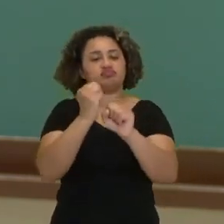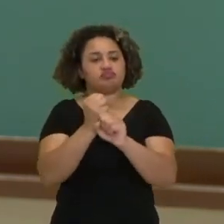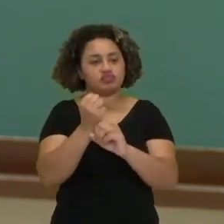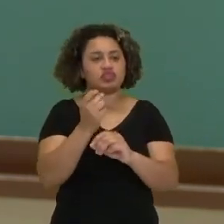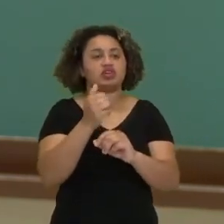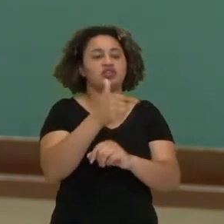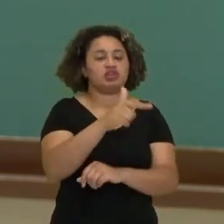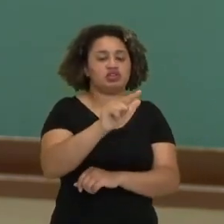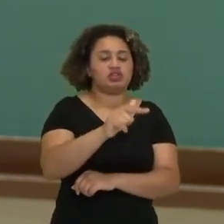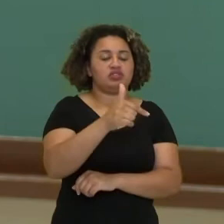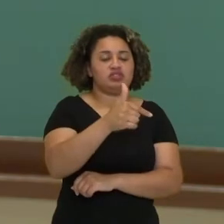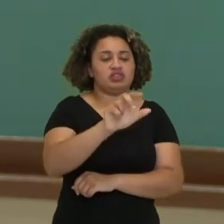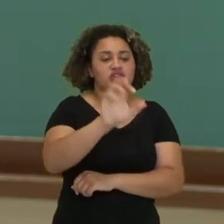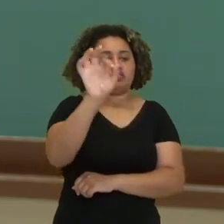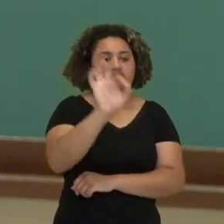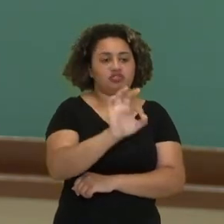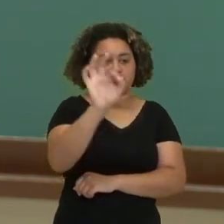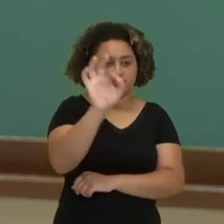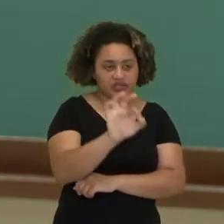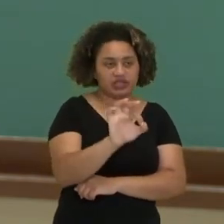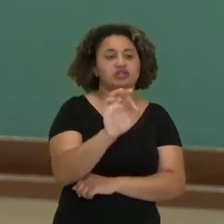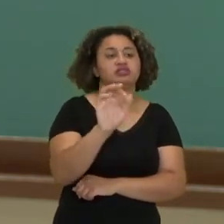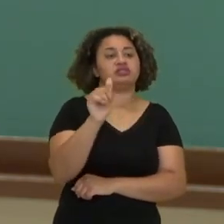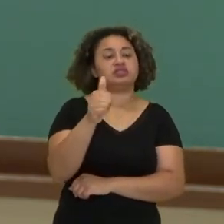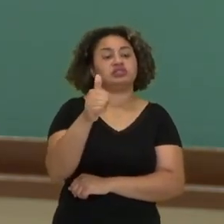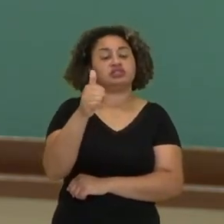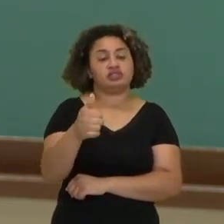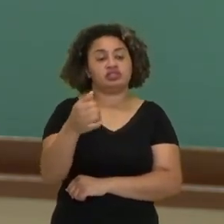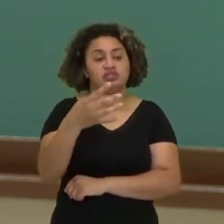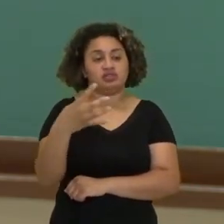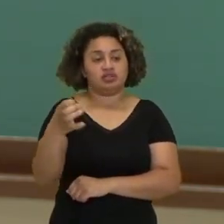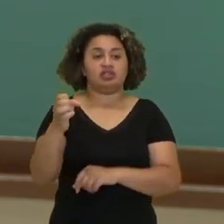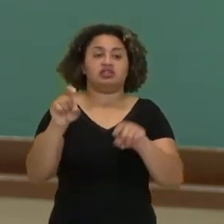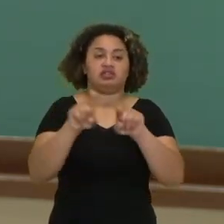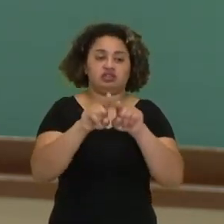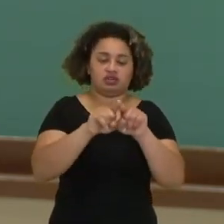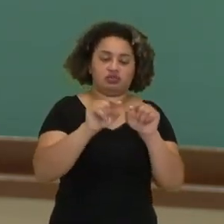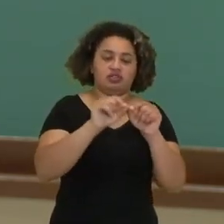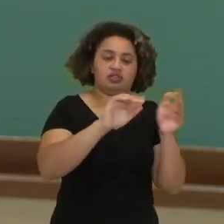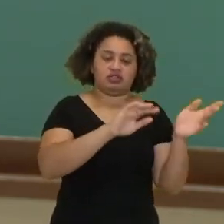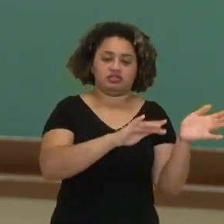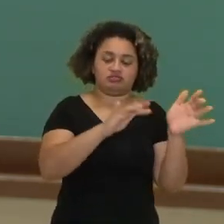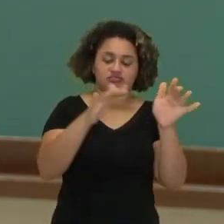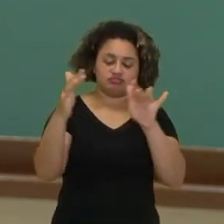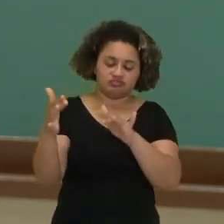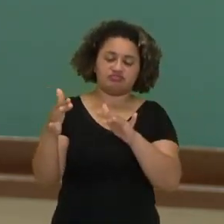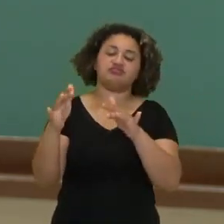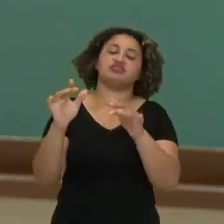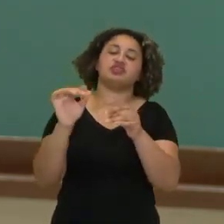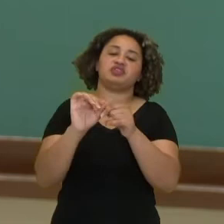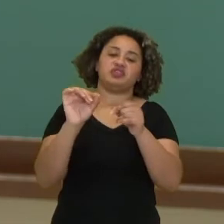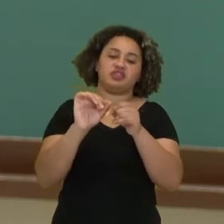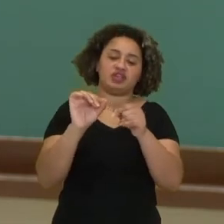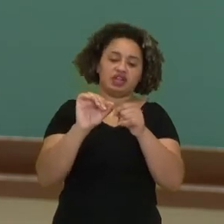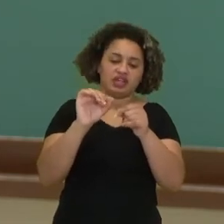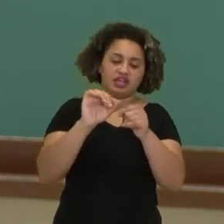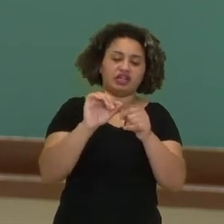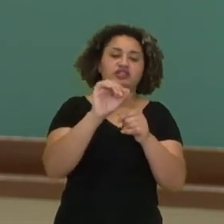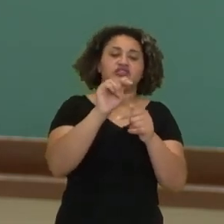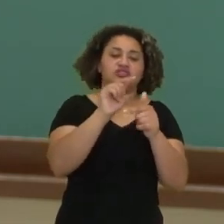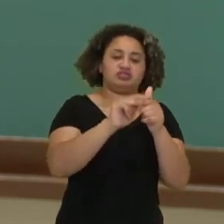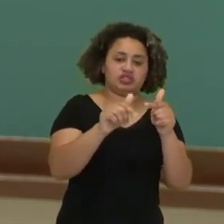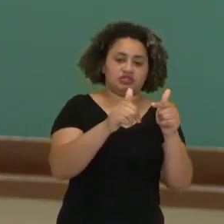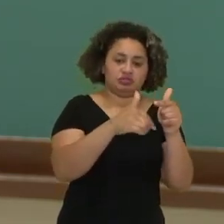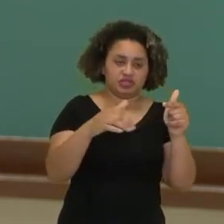os 25% de 140. De novo, ó, pego esse 140, né, multiplico por